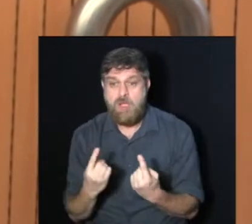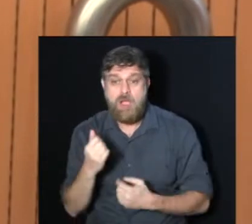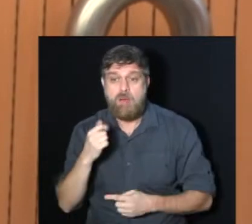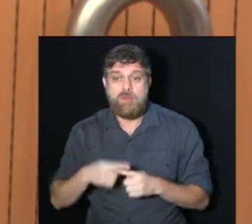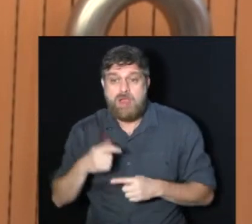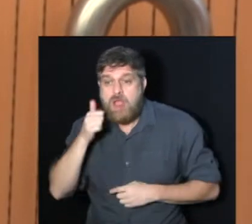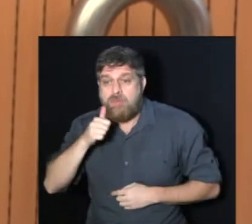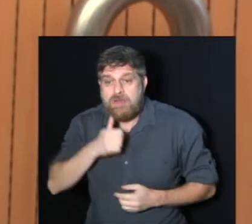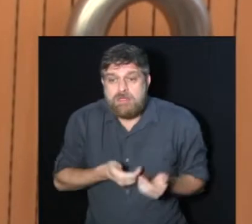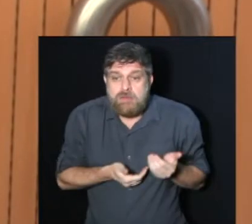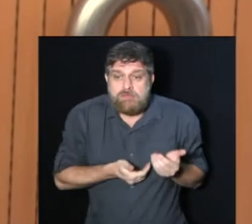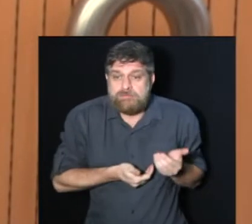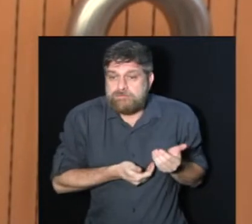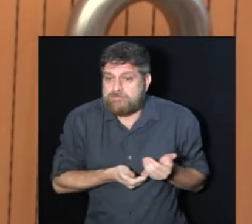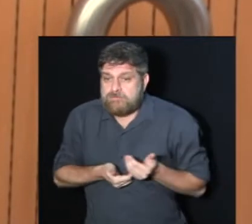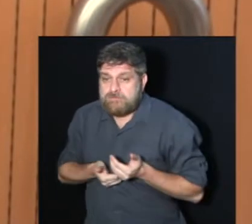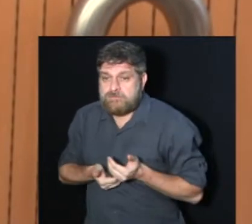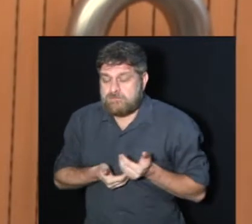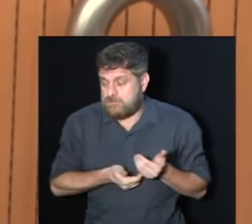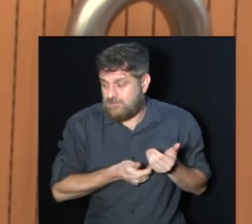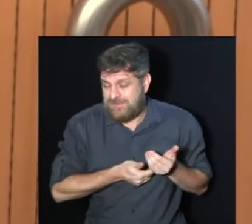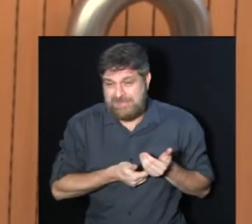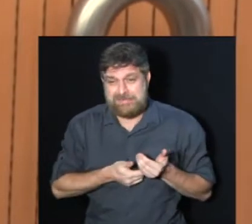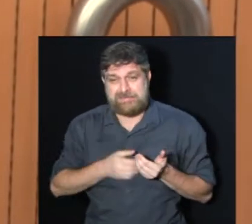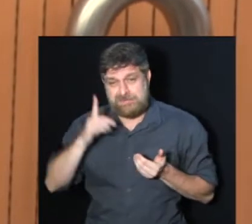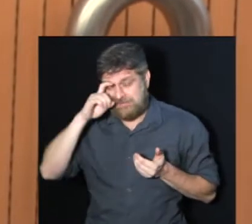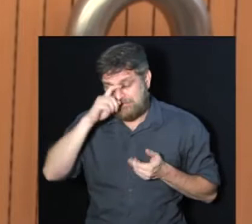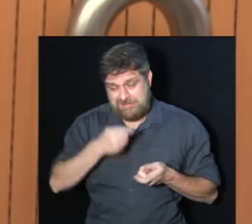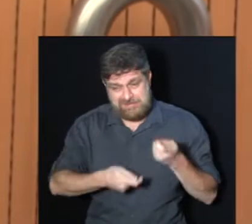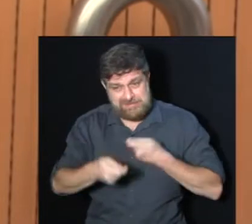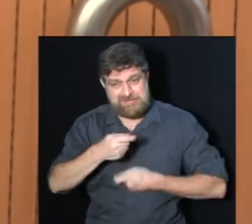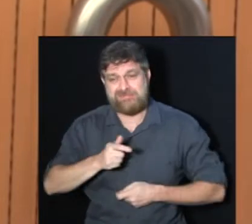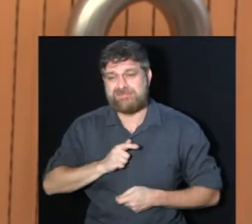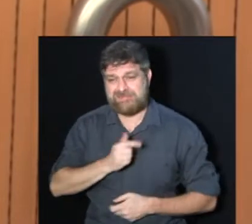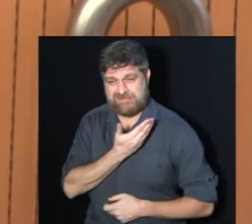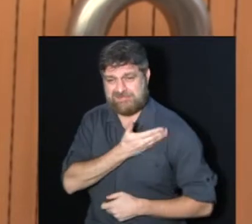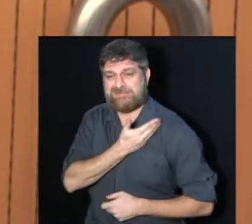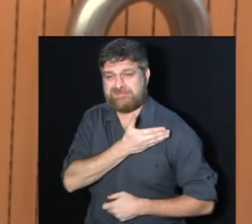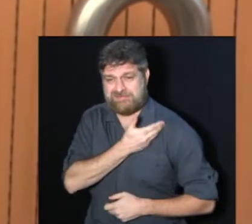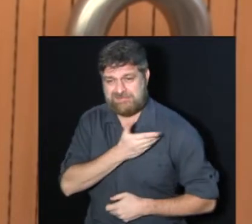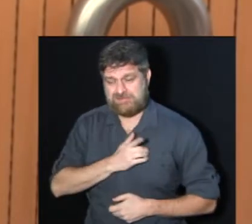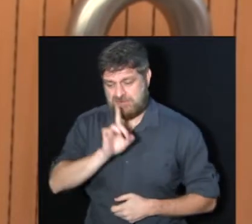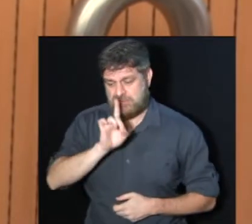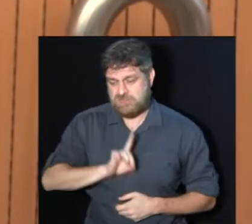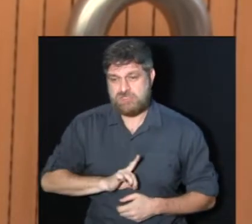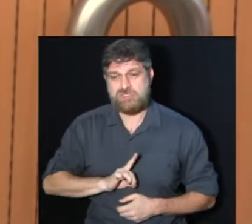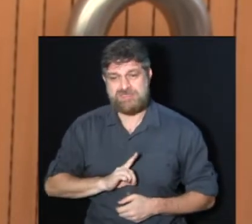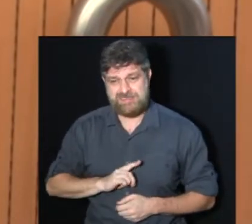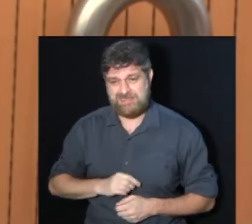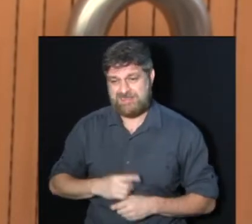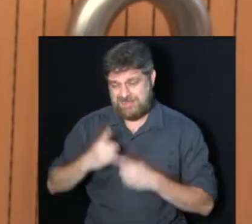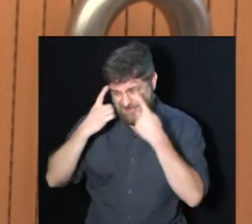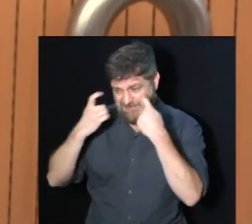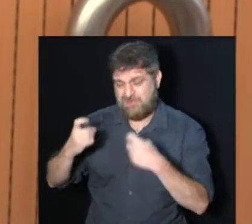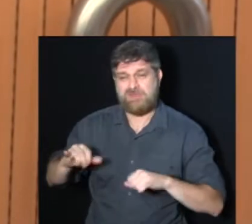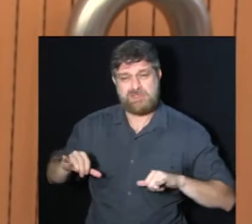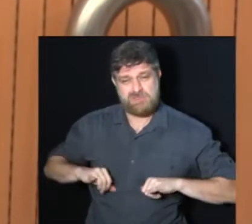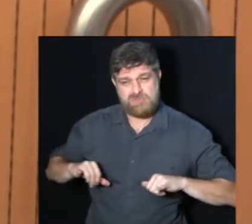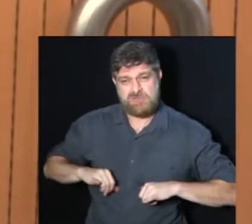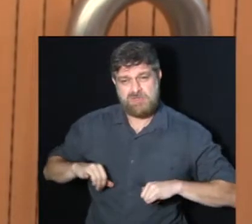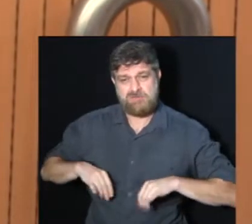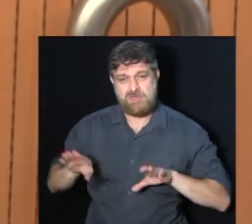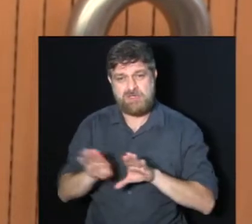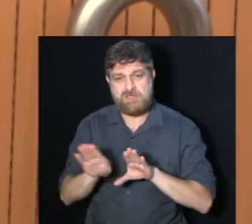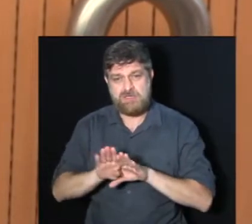mais dificuldades de inserção econômica e sofrem distintas formas de violação de direitos e violências. E a promoção